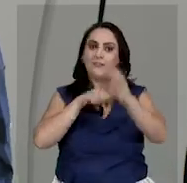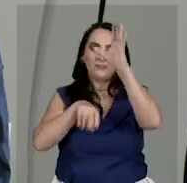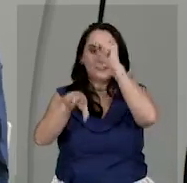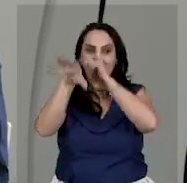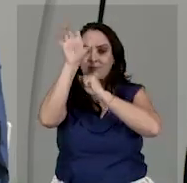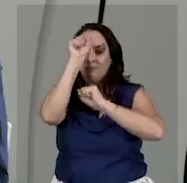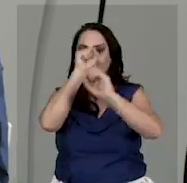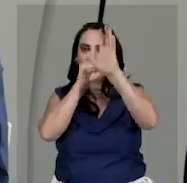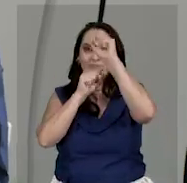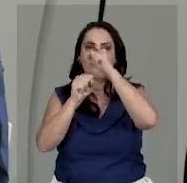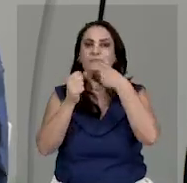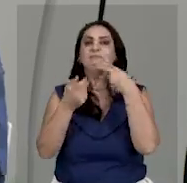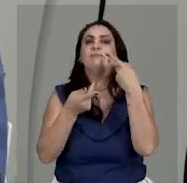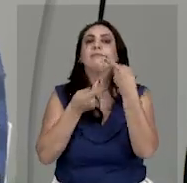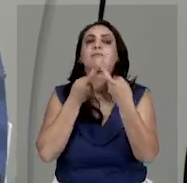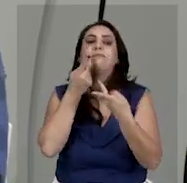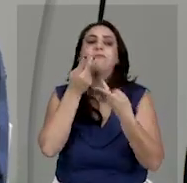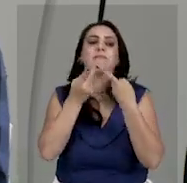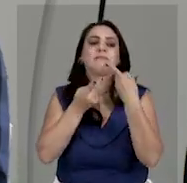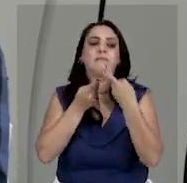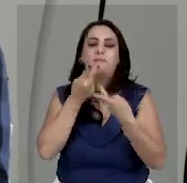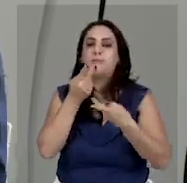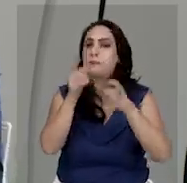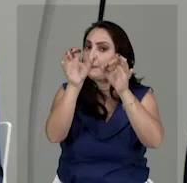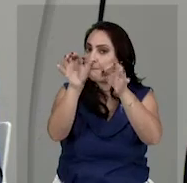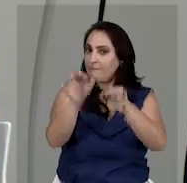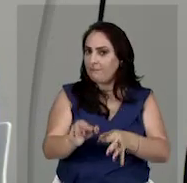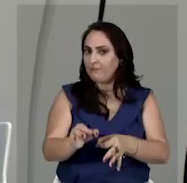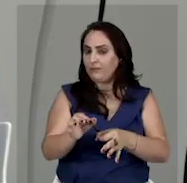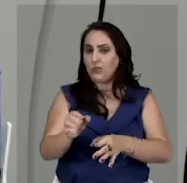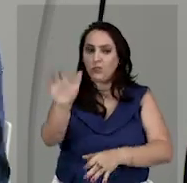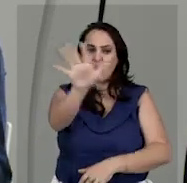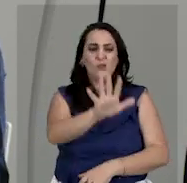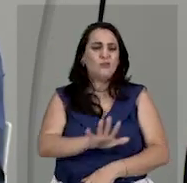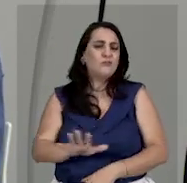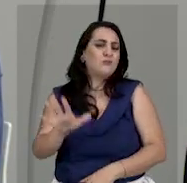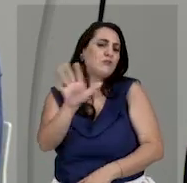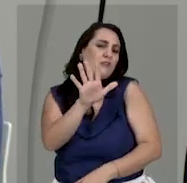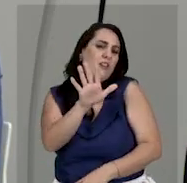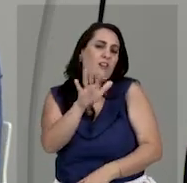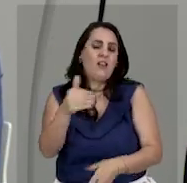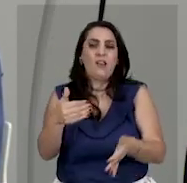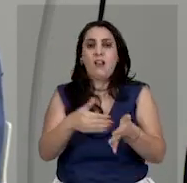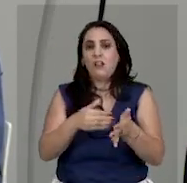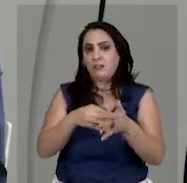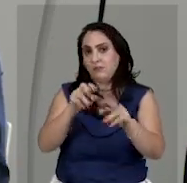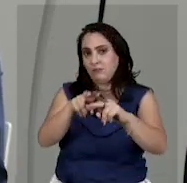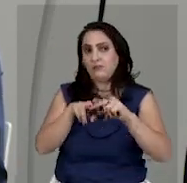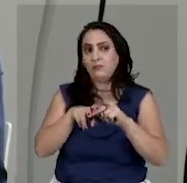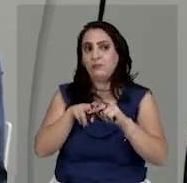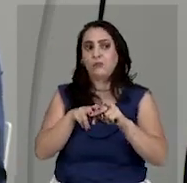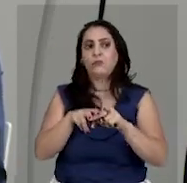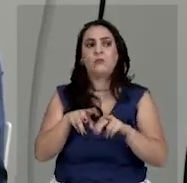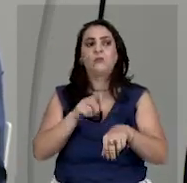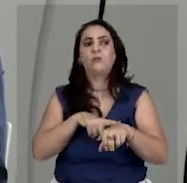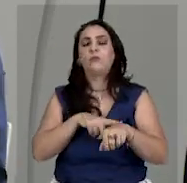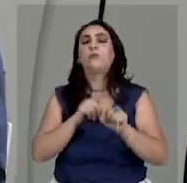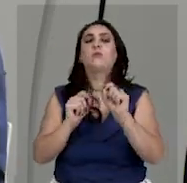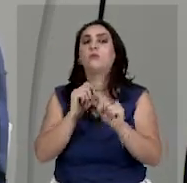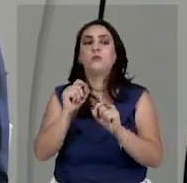a articular as palavras. Mas, de forma geral, até por causa do nosso tempo, a pessoa surda ela não